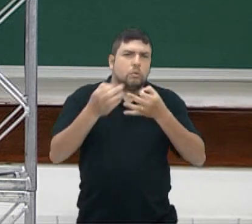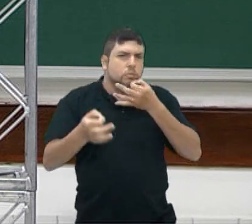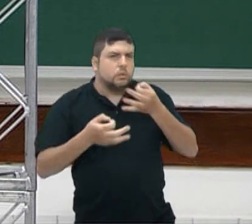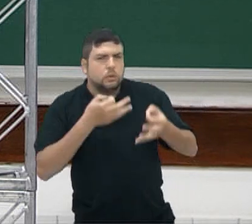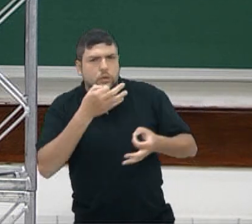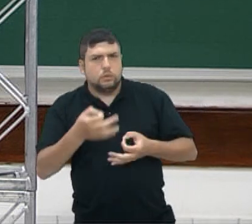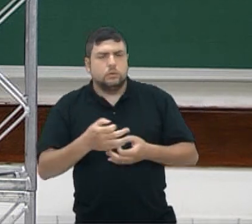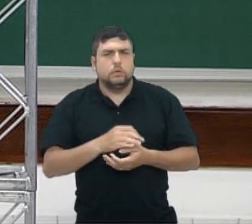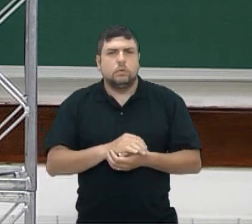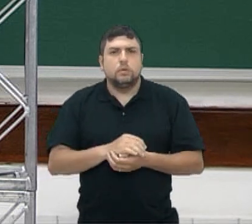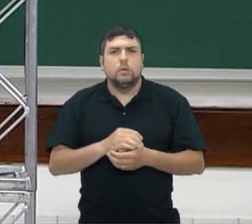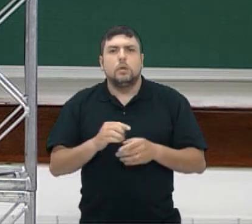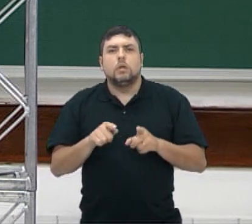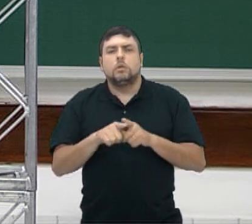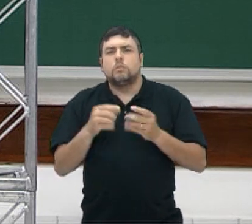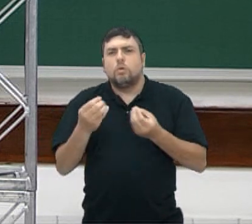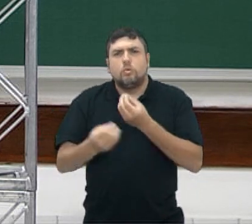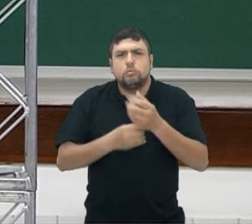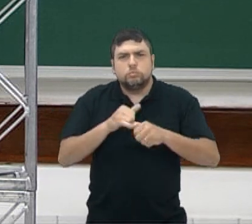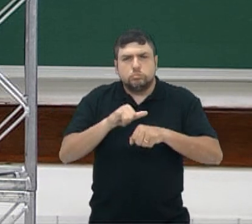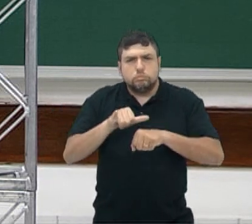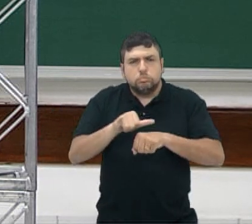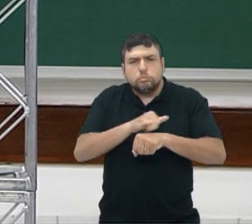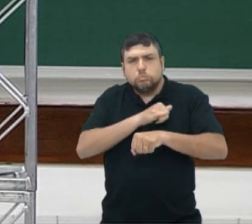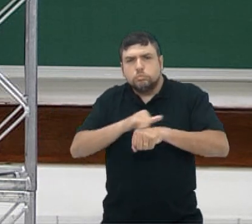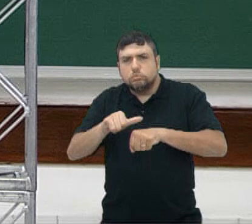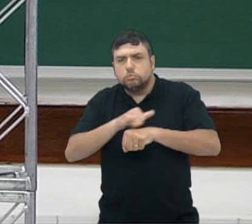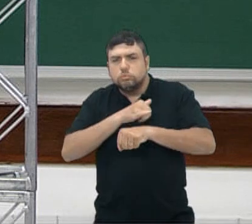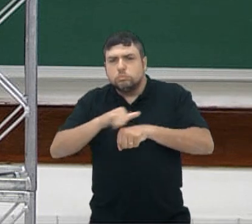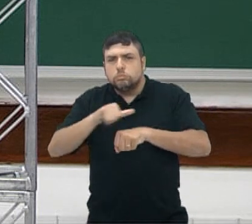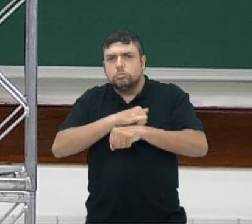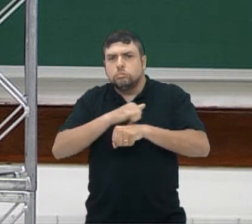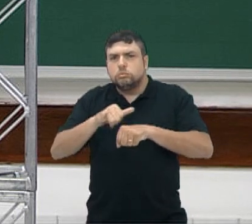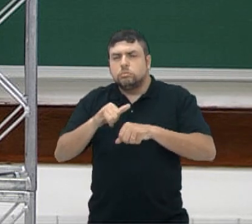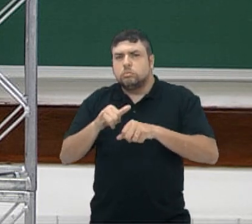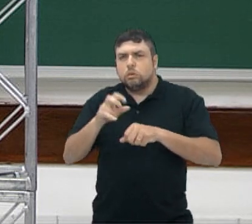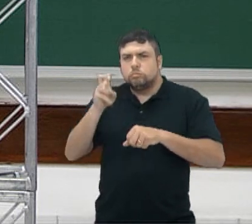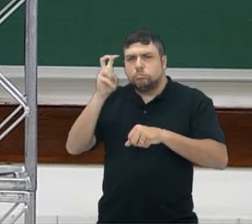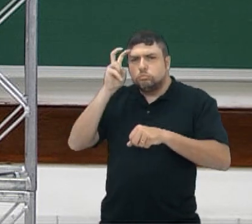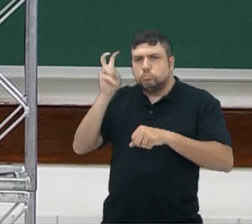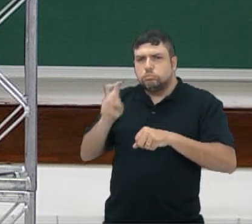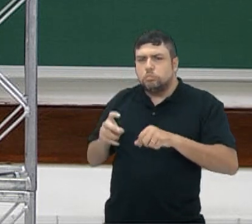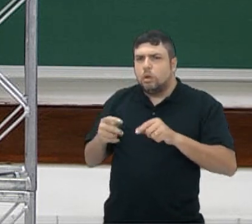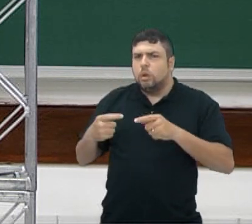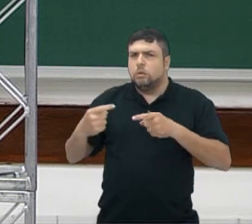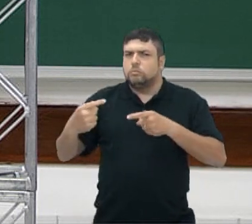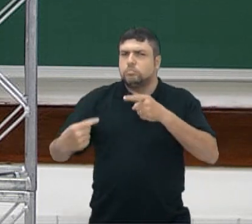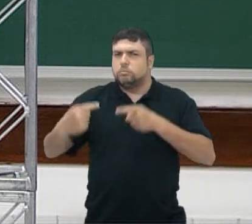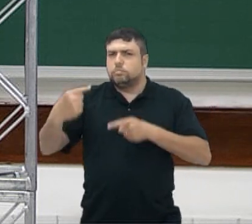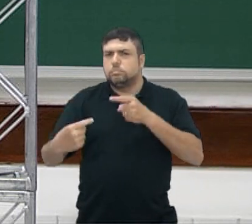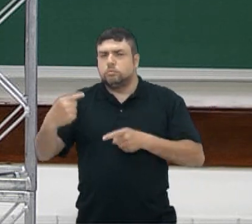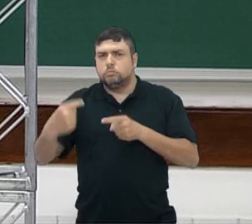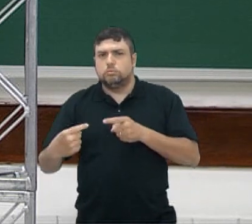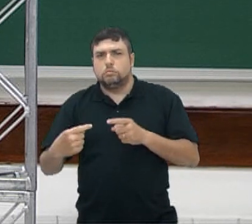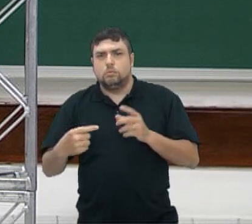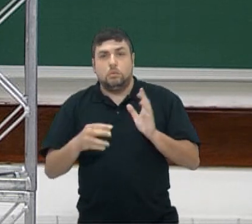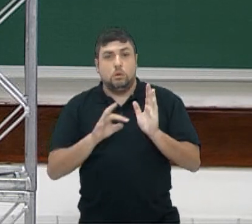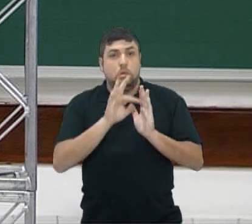e para isso ele usa de várias armas, de várias ferramentas, para este convencimento, porque os textos de opinião, os